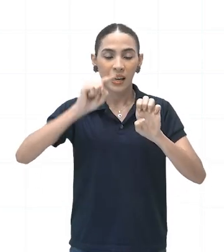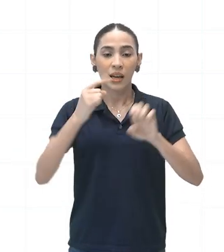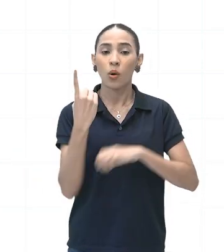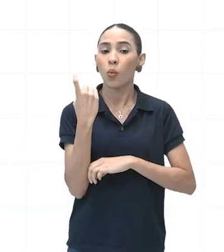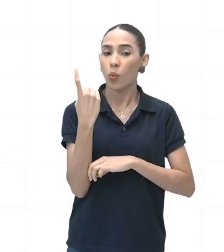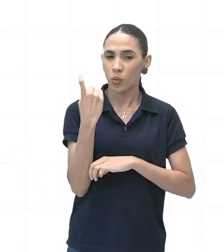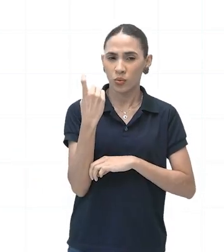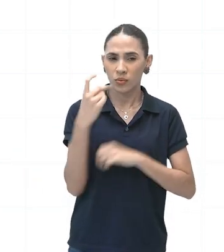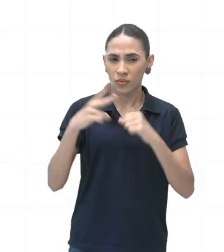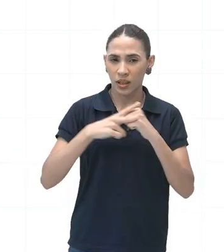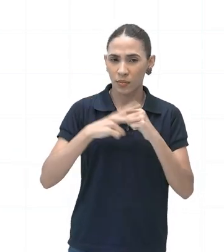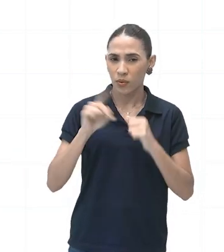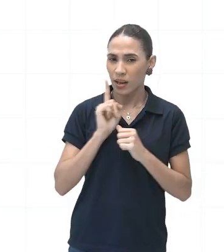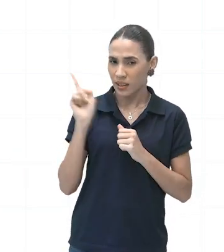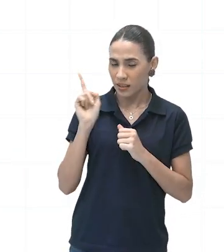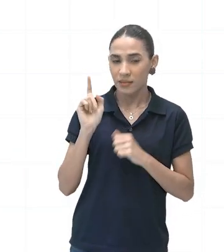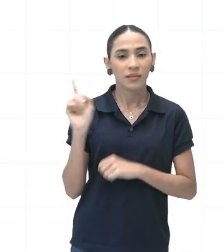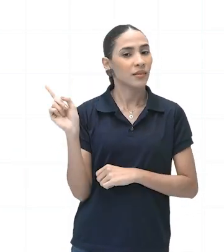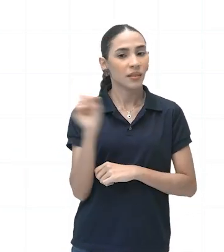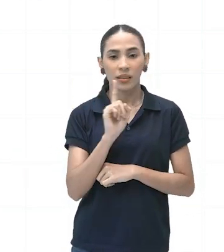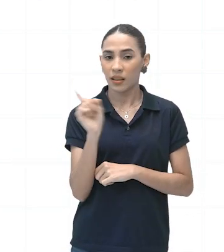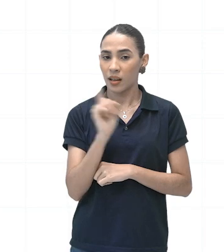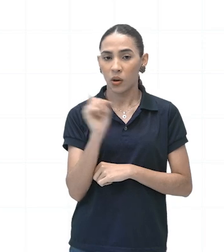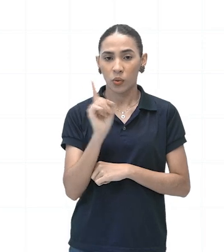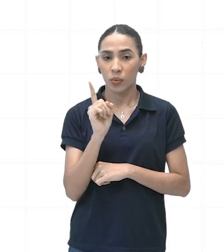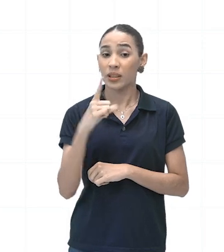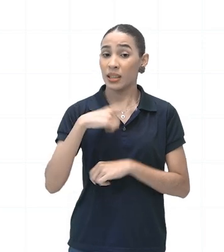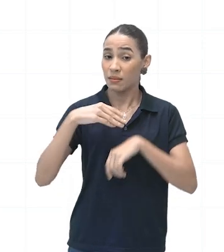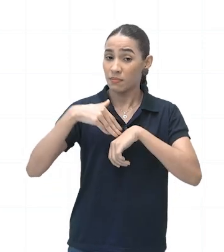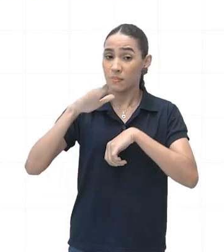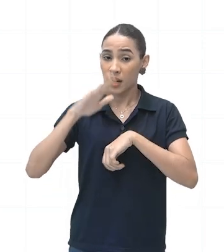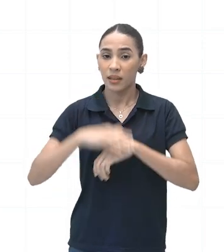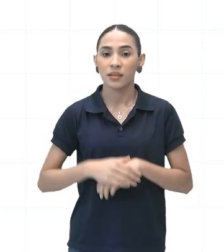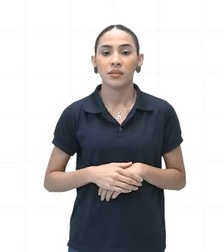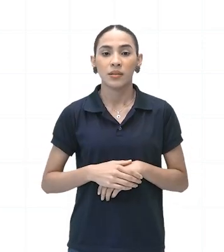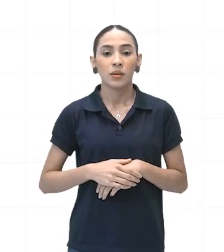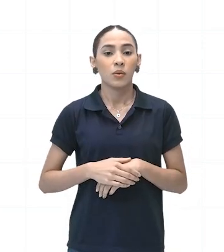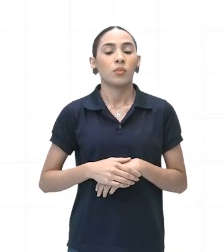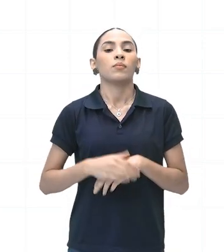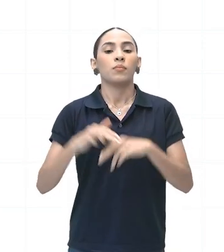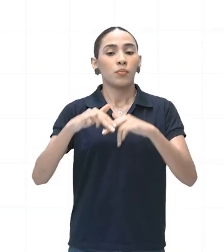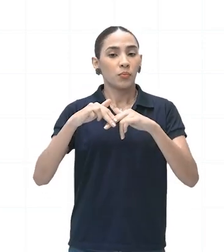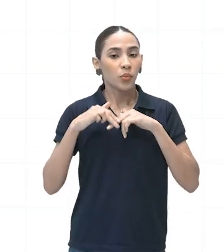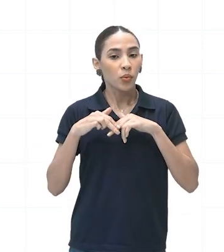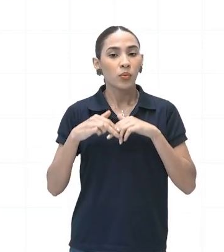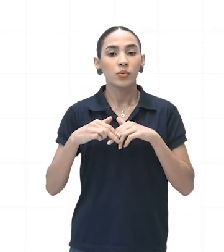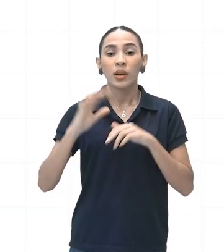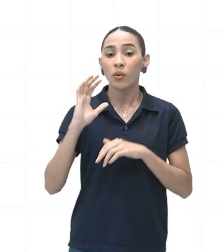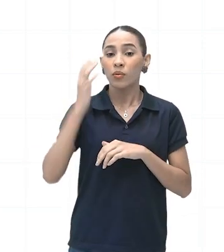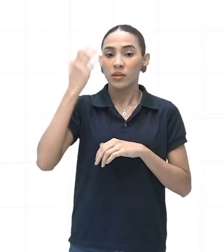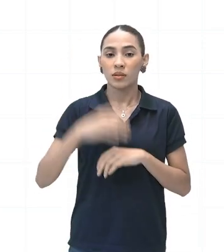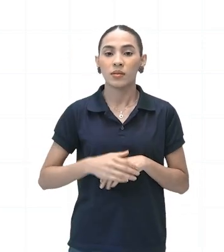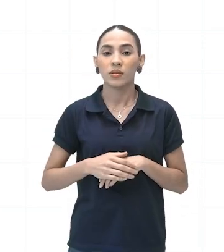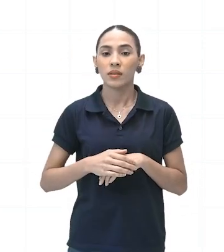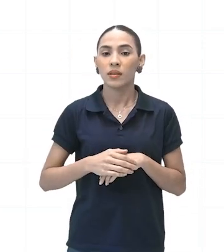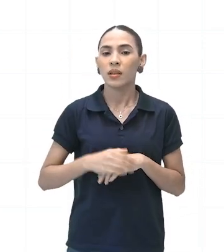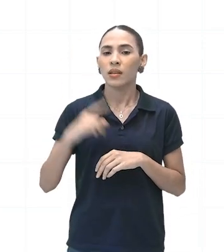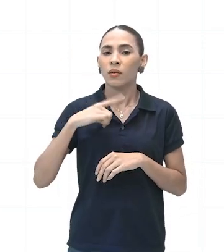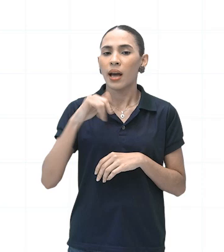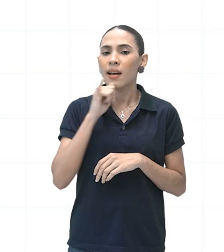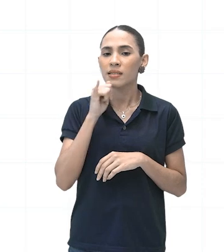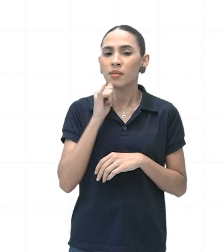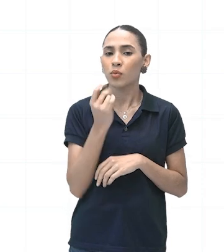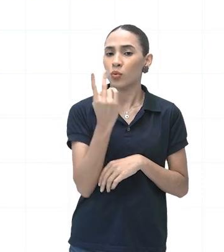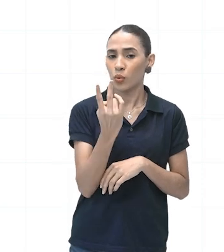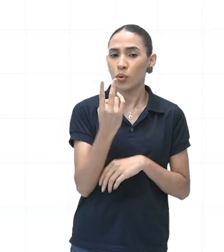verbo nesse período? Não. Observem. Pois estão acontecendo. Professor, eu tenho ali estão acontecendo,